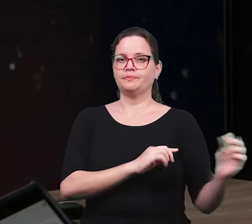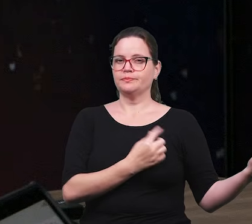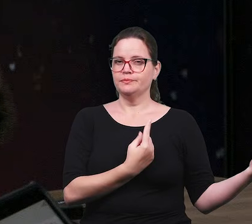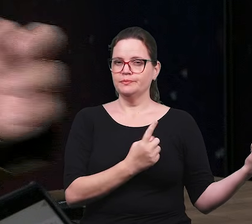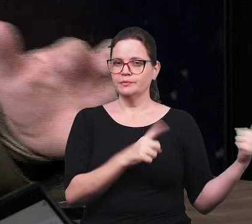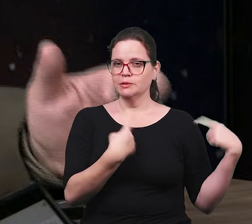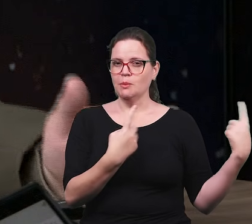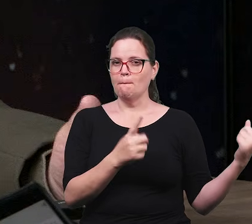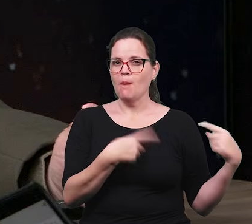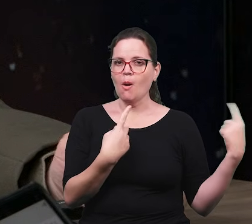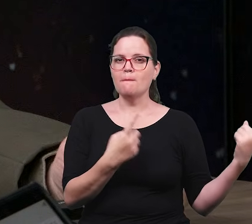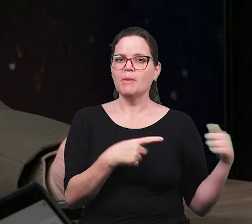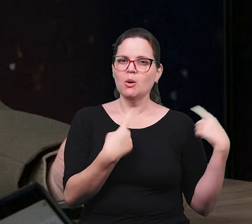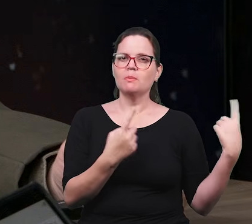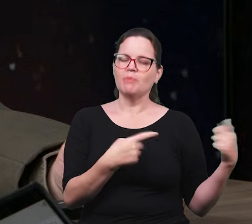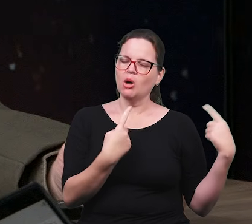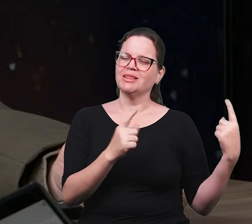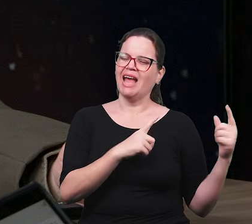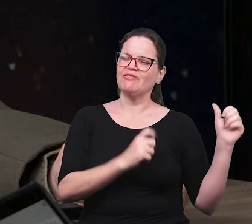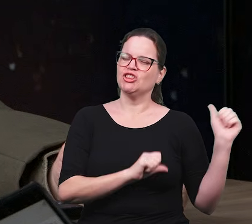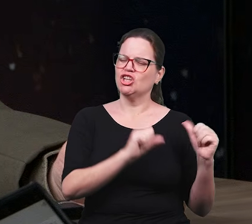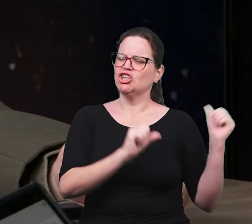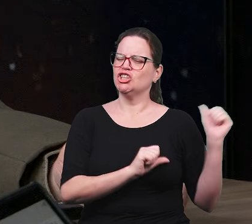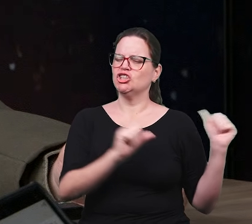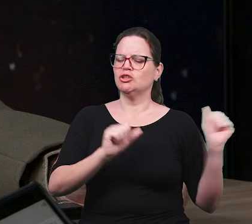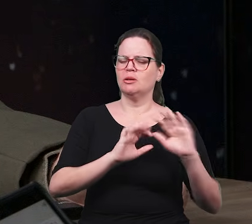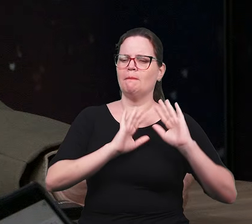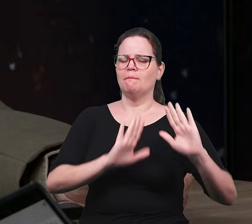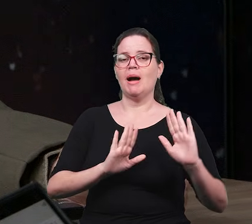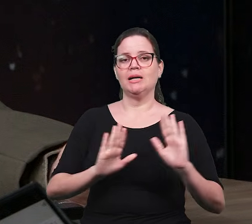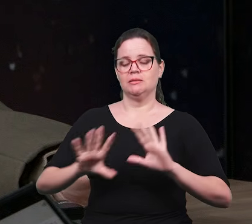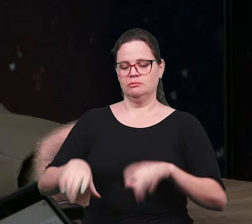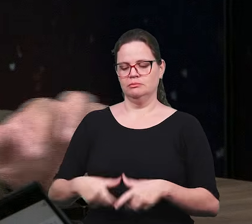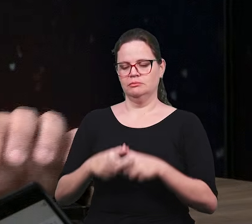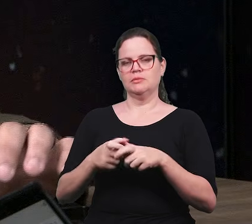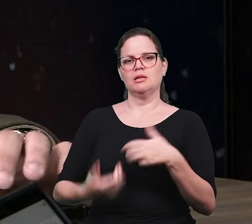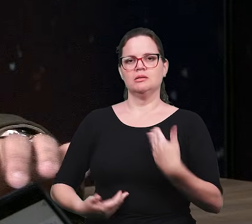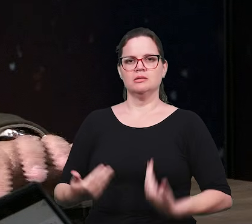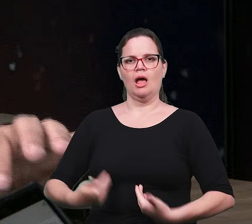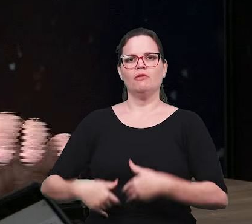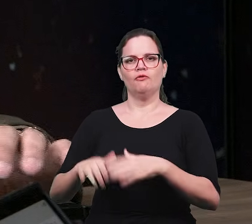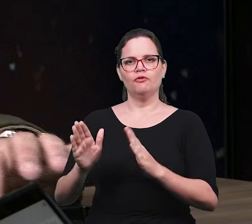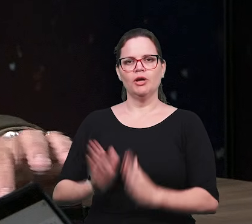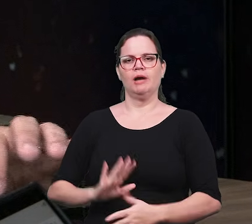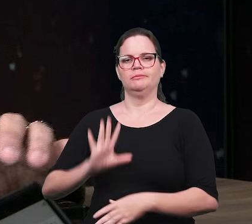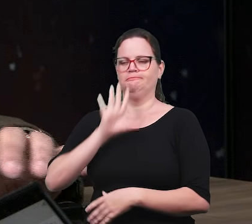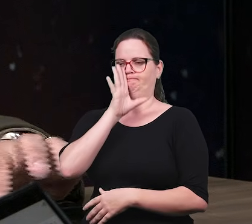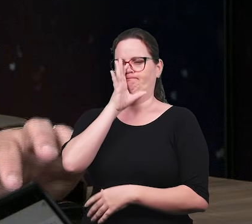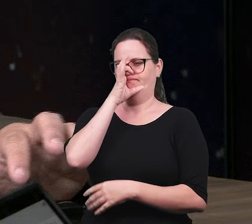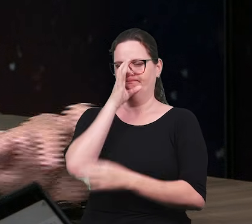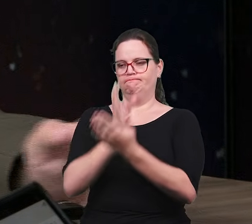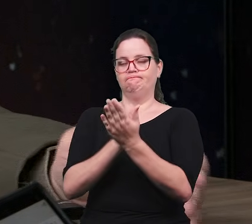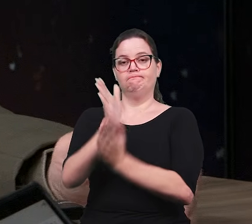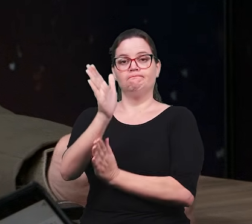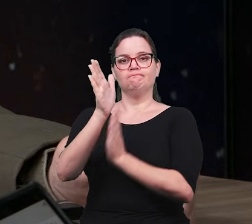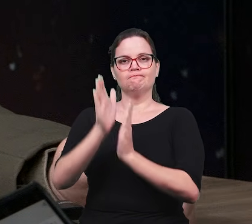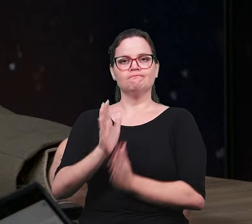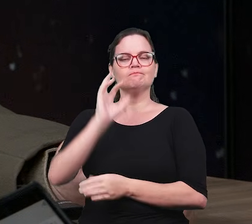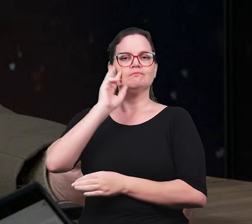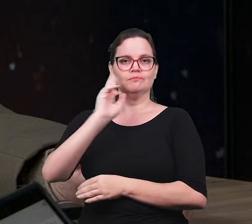todas essas questões, todas essas mudanças, sempre houve pessoas fiéis que serviram ao